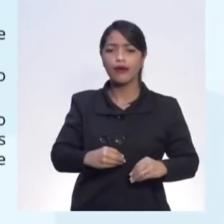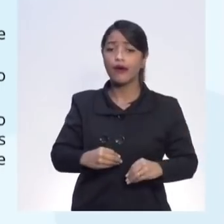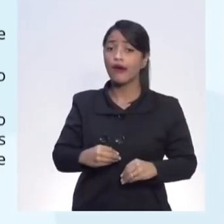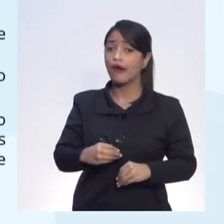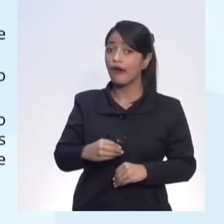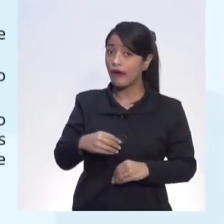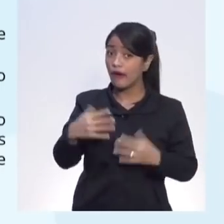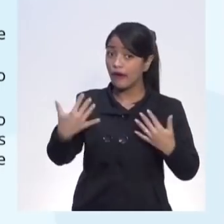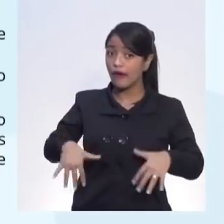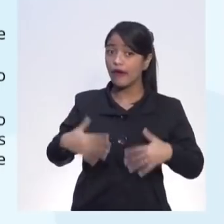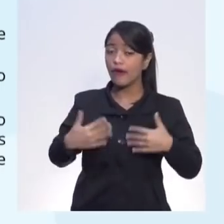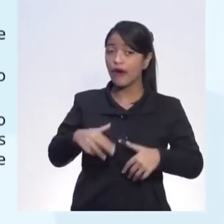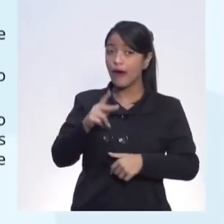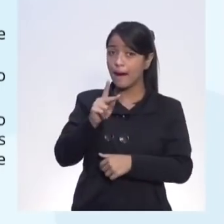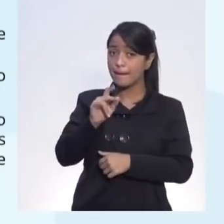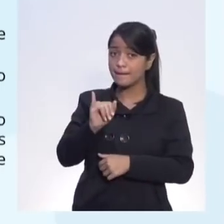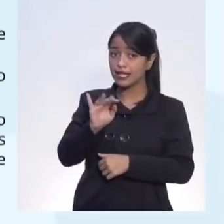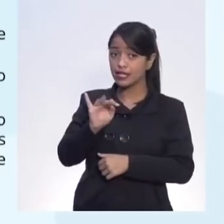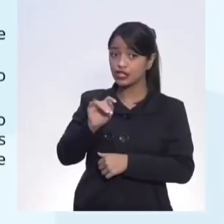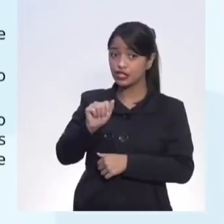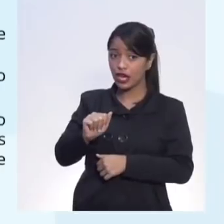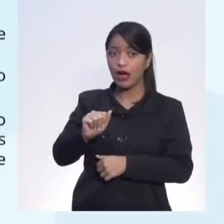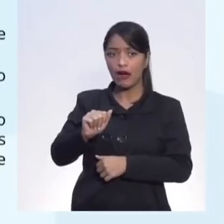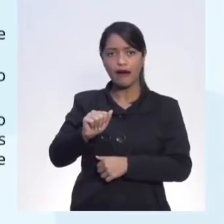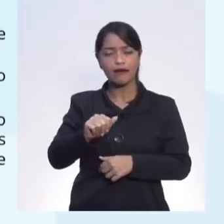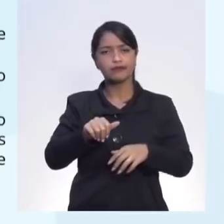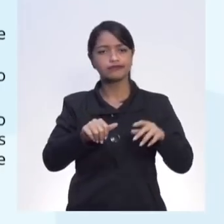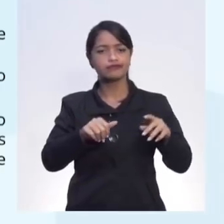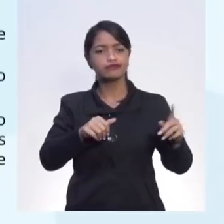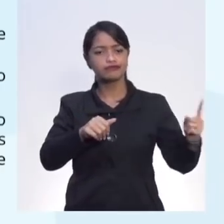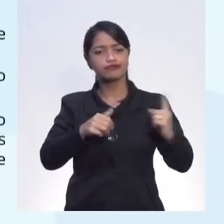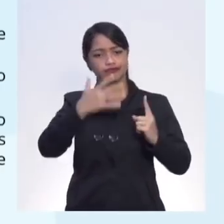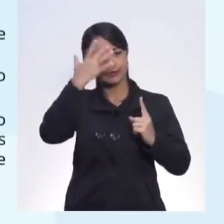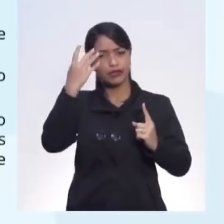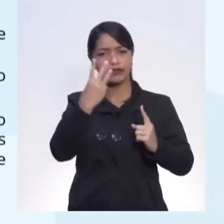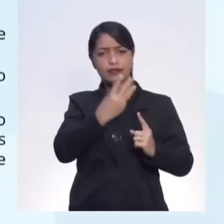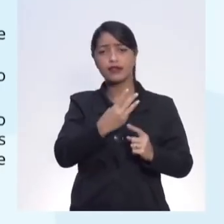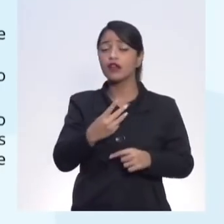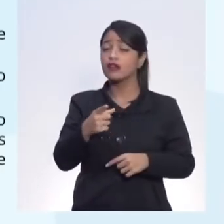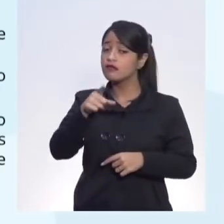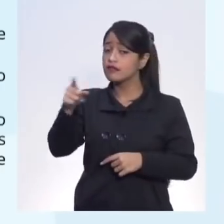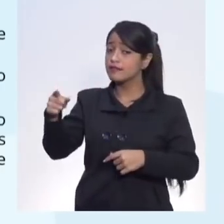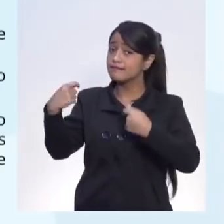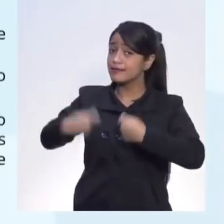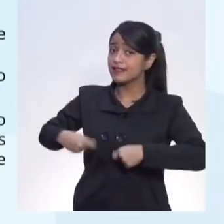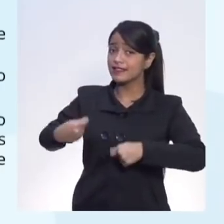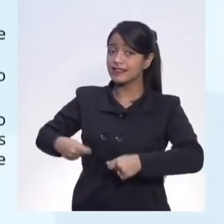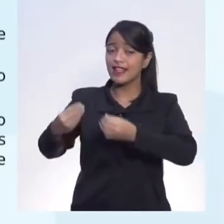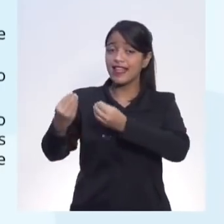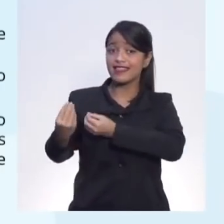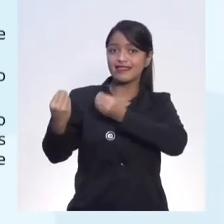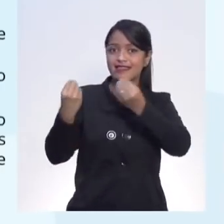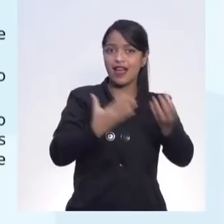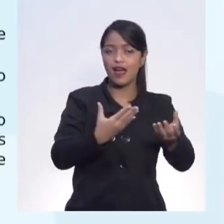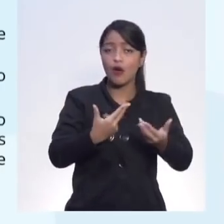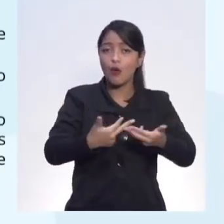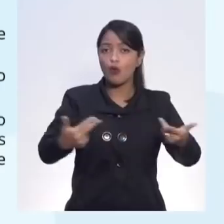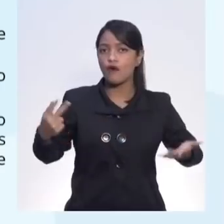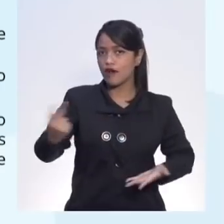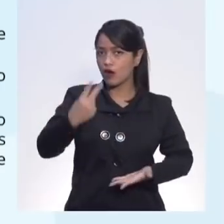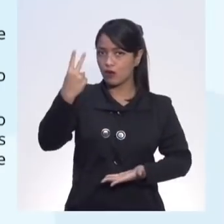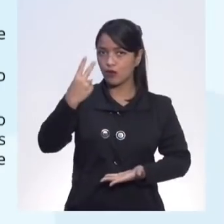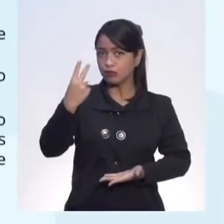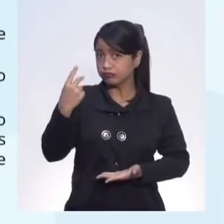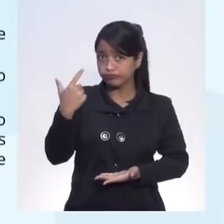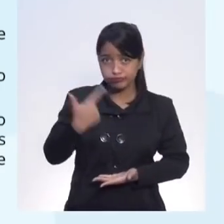Peregrino 3 disse: os consulentes têm de oferecer ao santuário uma dádiva de valor. Sem isso, não são recebidos.